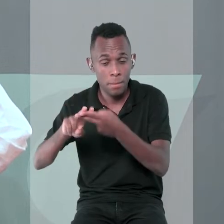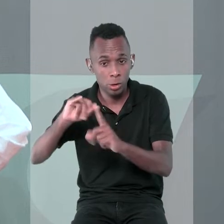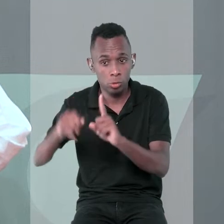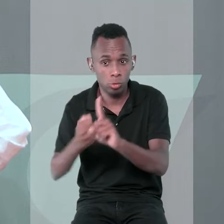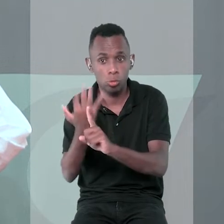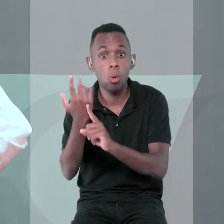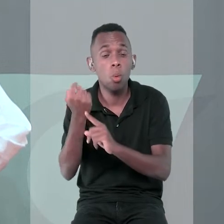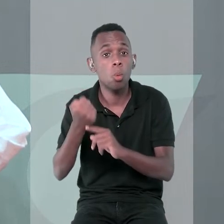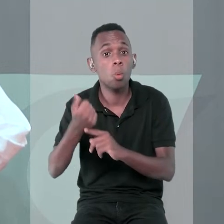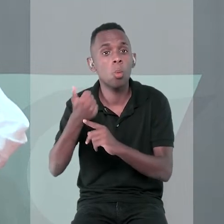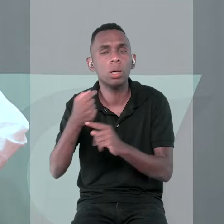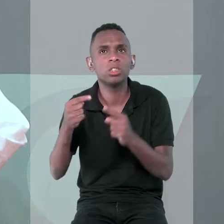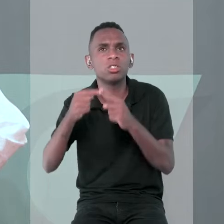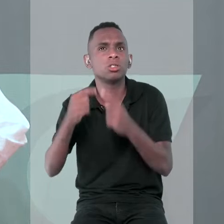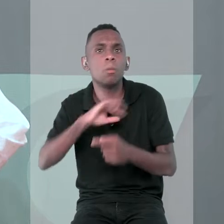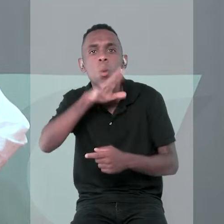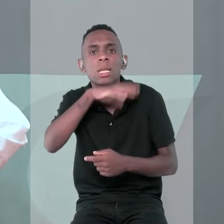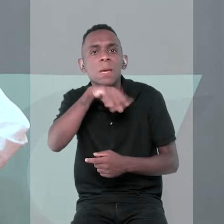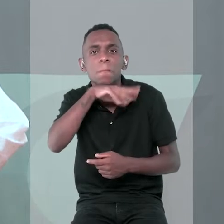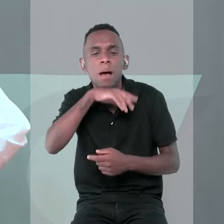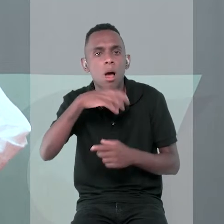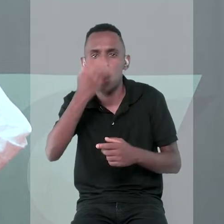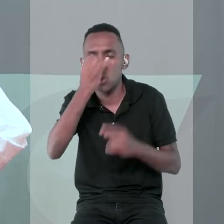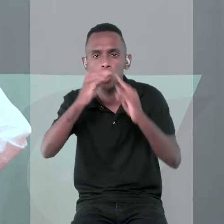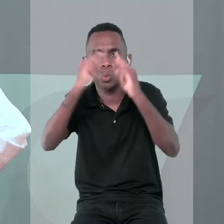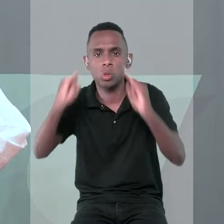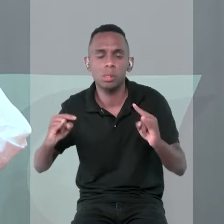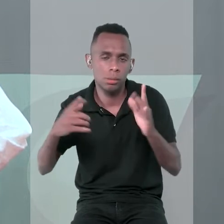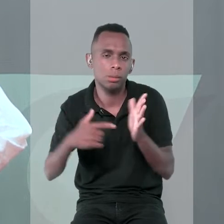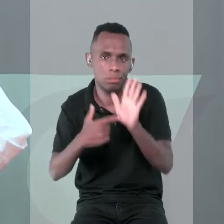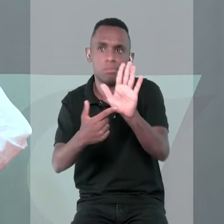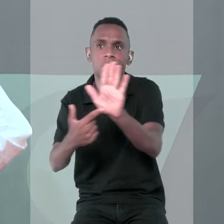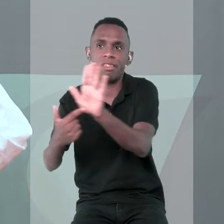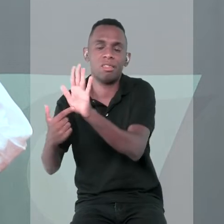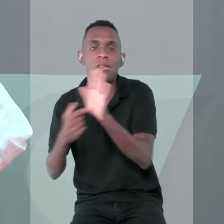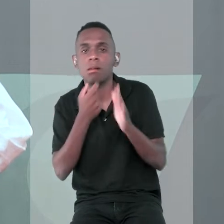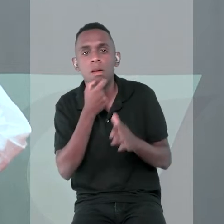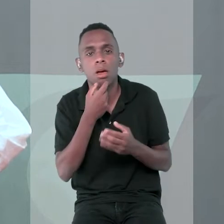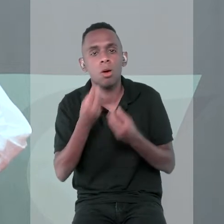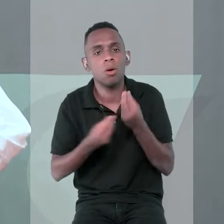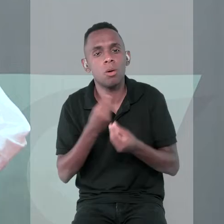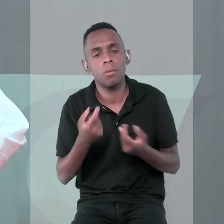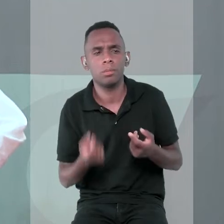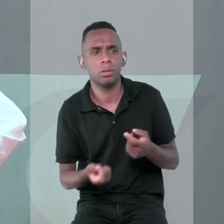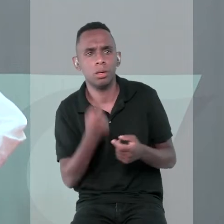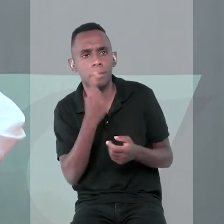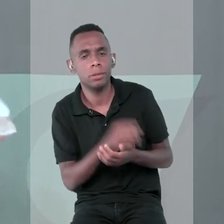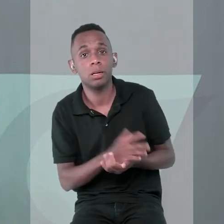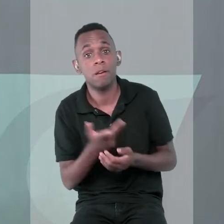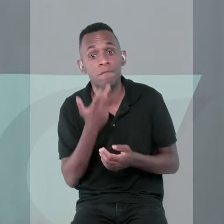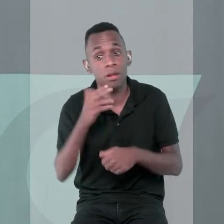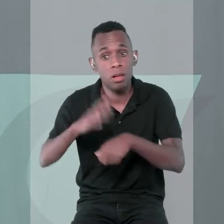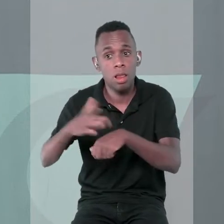virou quase um animal de circo para os ingleses. Porque imagina para os ingleses como eles se sentiram humilhados. Tanto é que falaram,